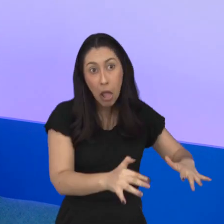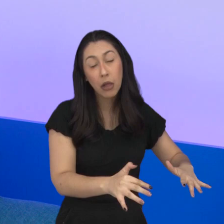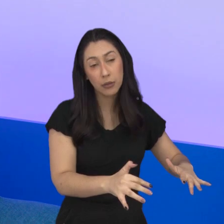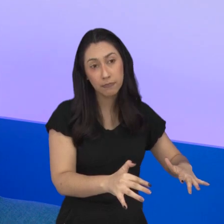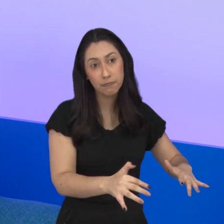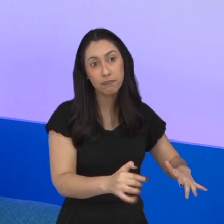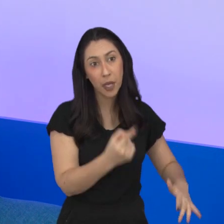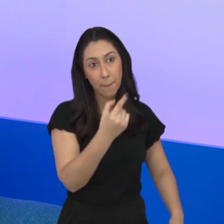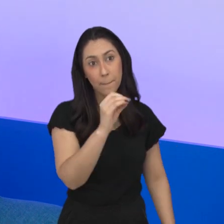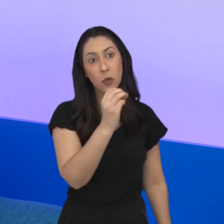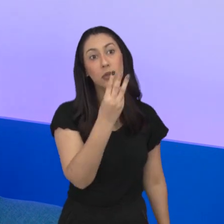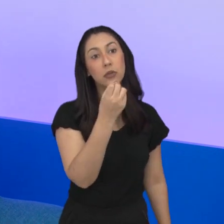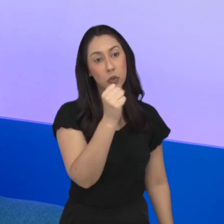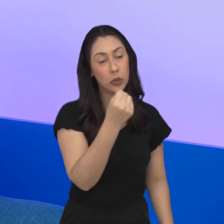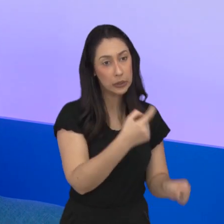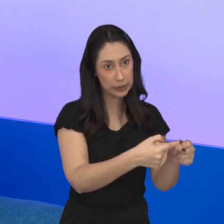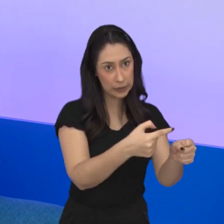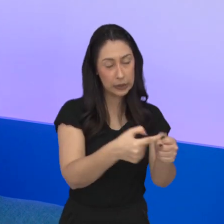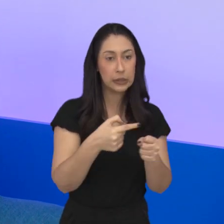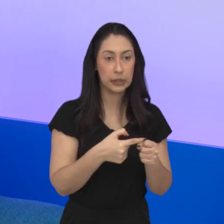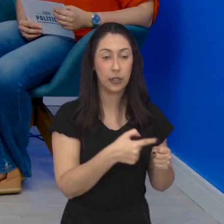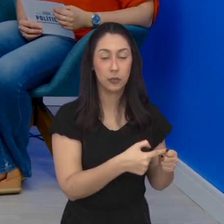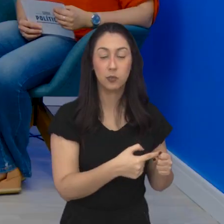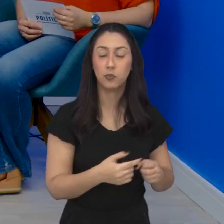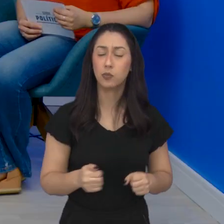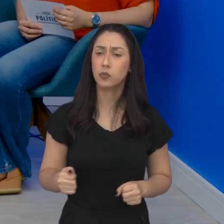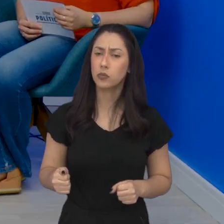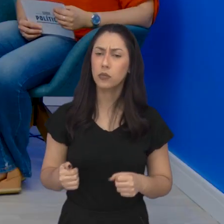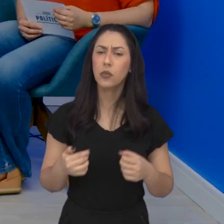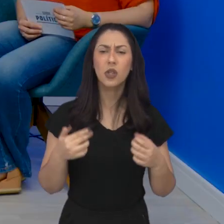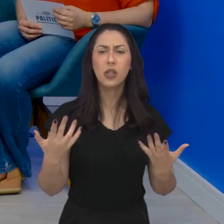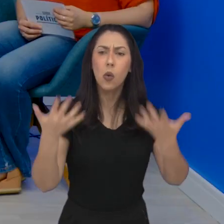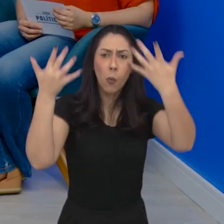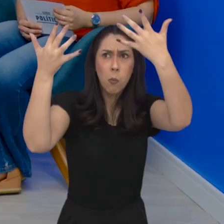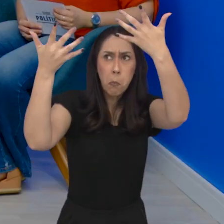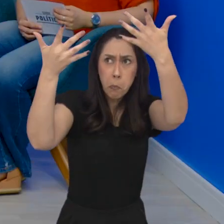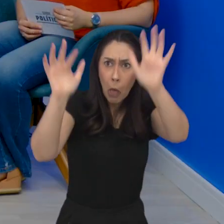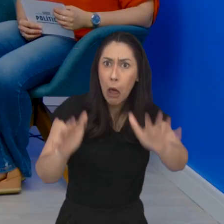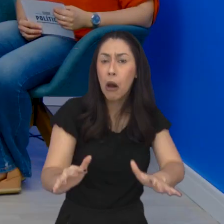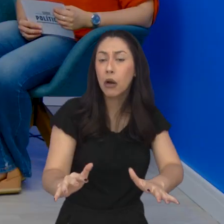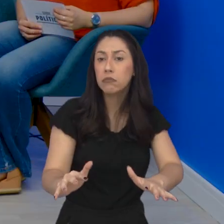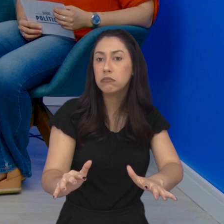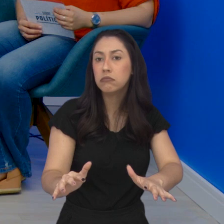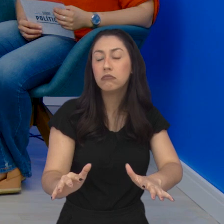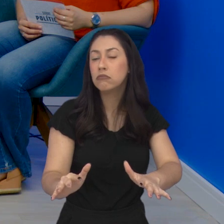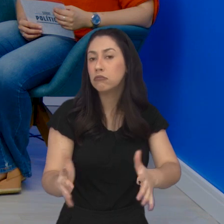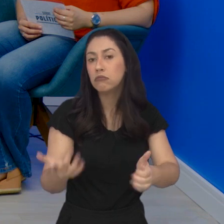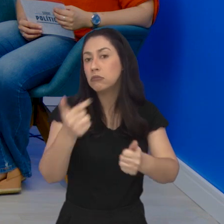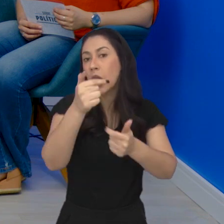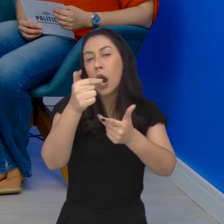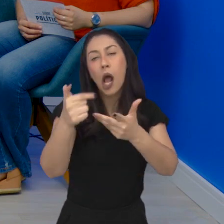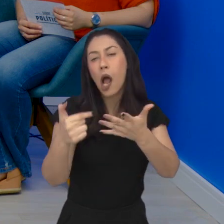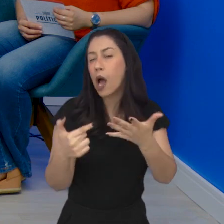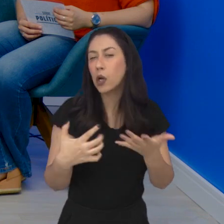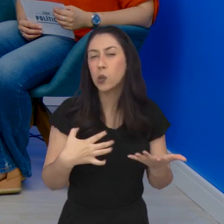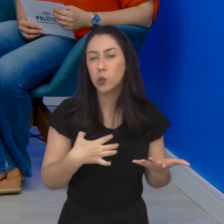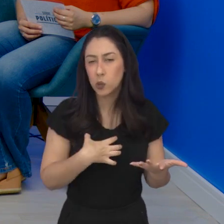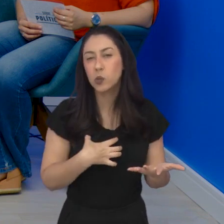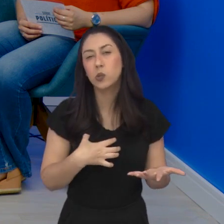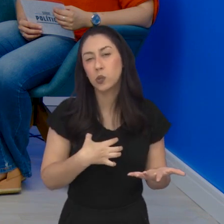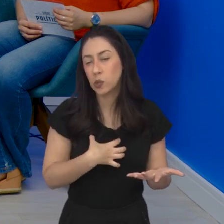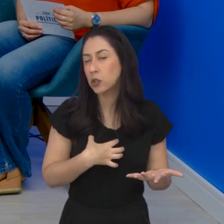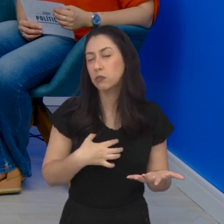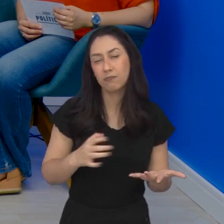né, para esses 1.038 municípios. E esses desastres naturais São várias formas,